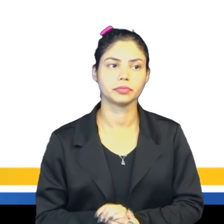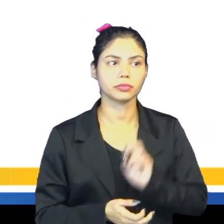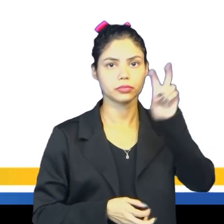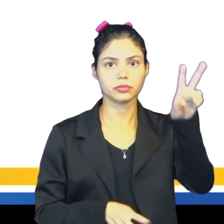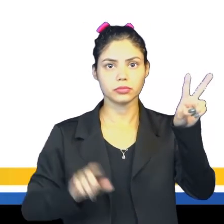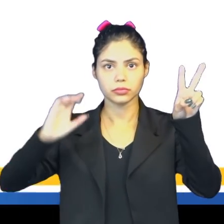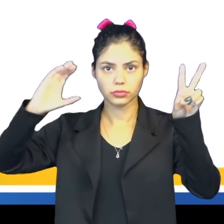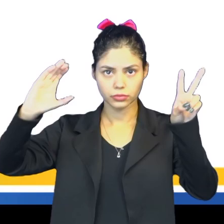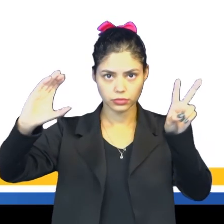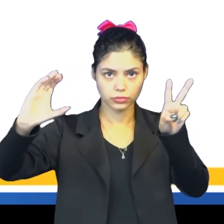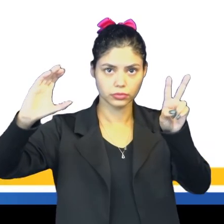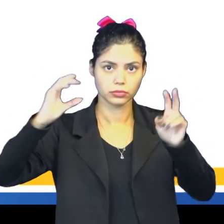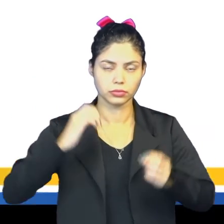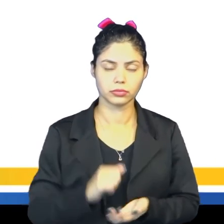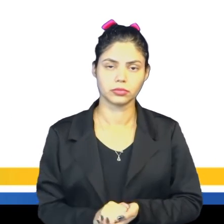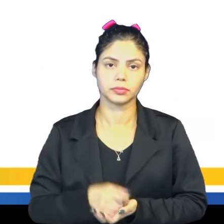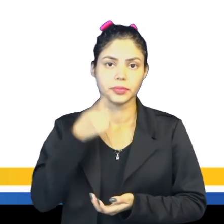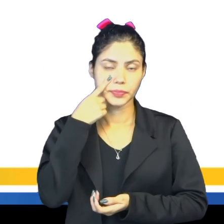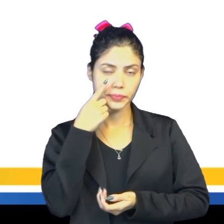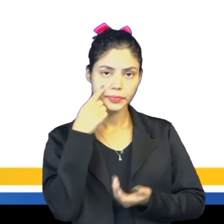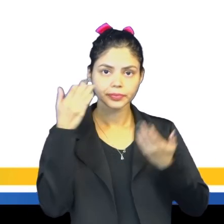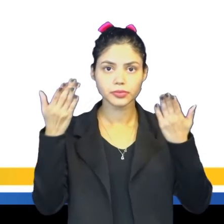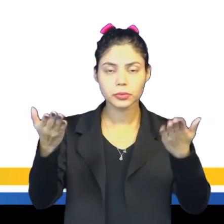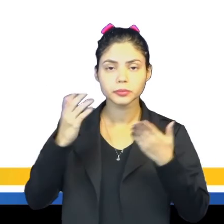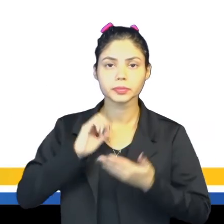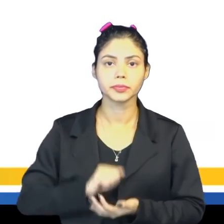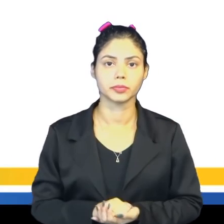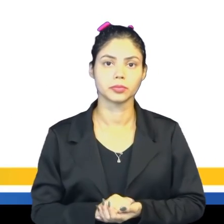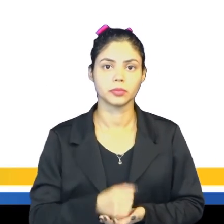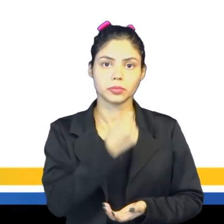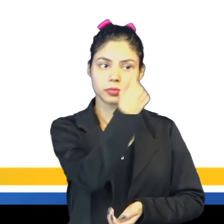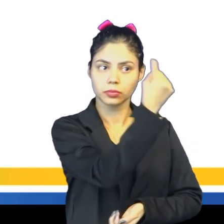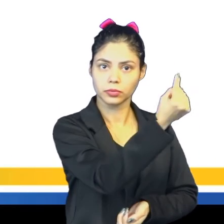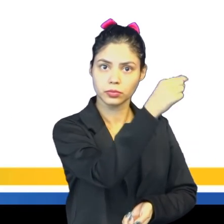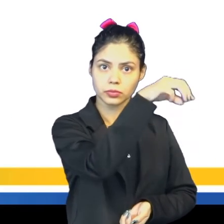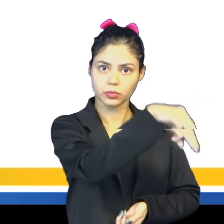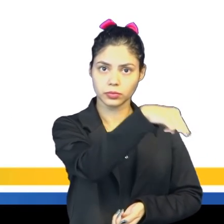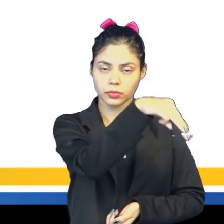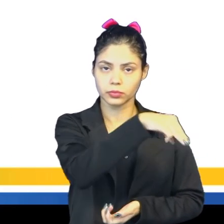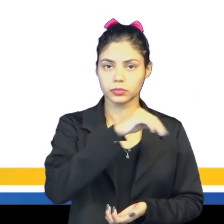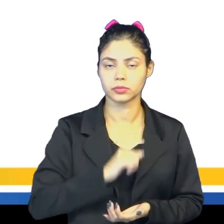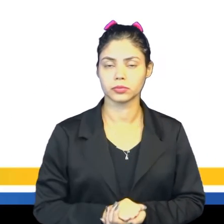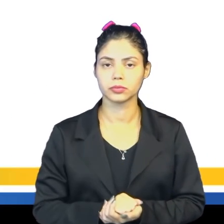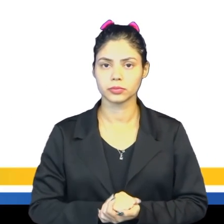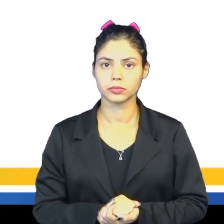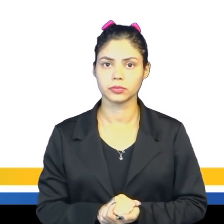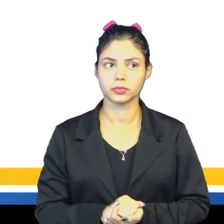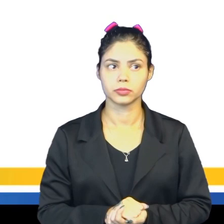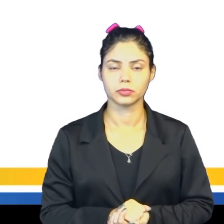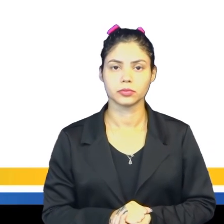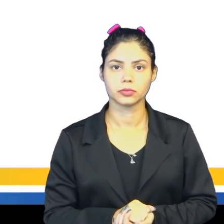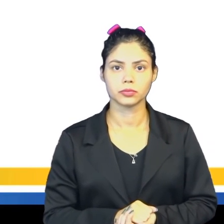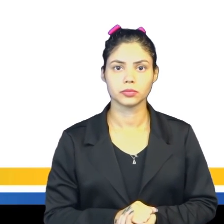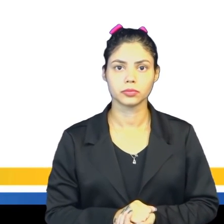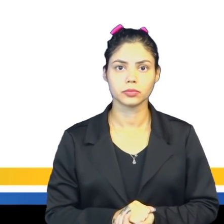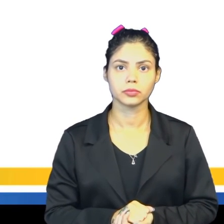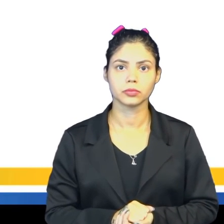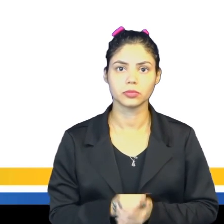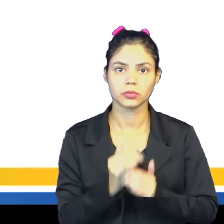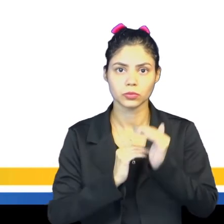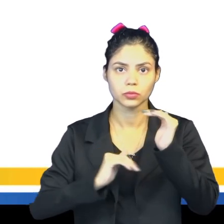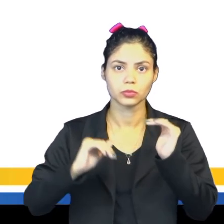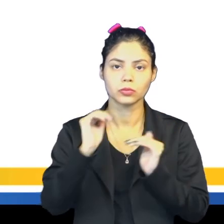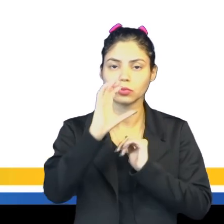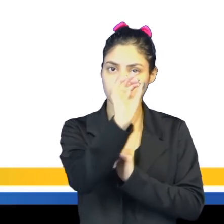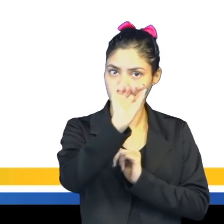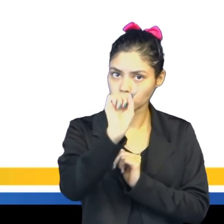volume e capacidade. Como nós temos aí, 1 metro cúbico, tá? E sobre ele nós